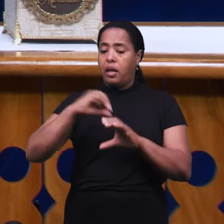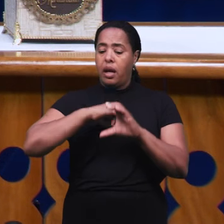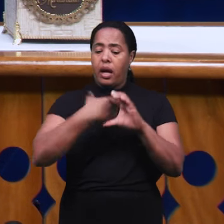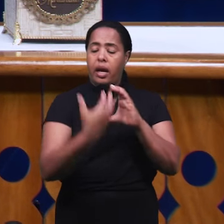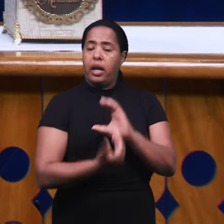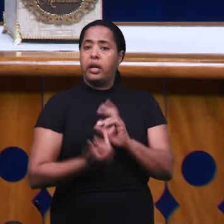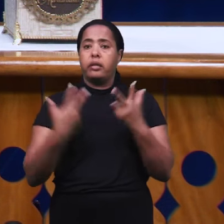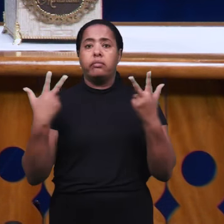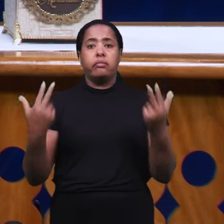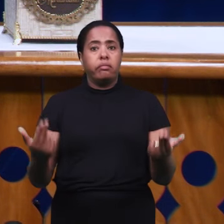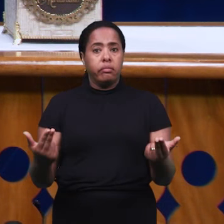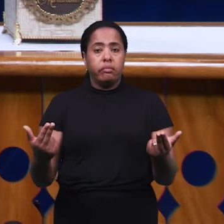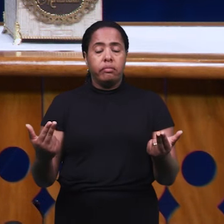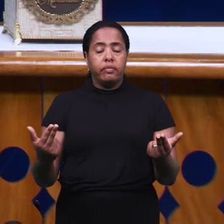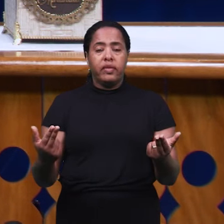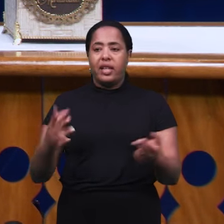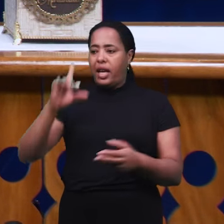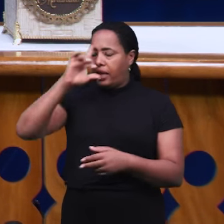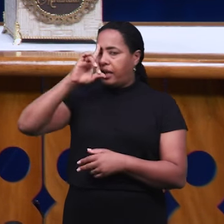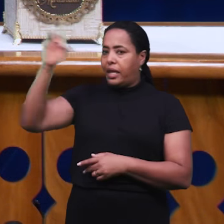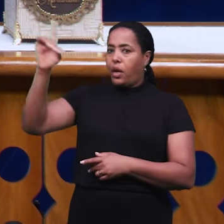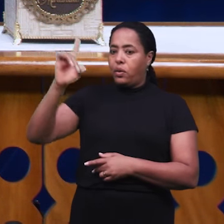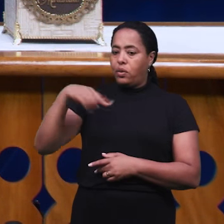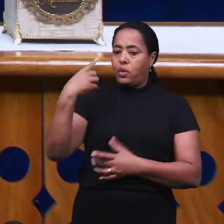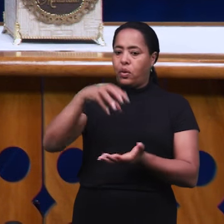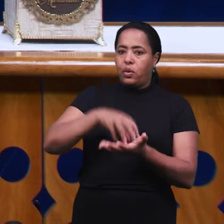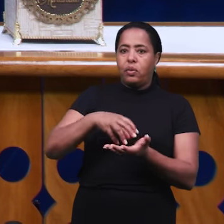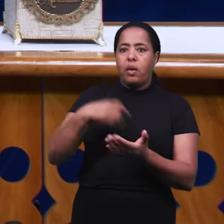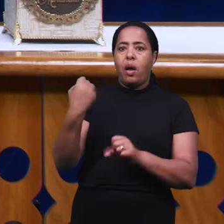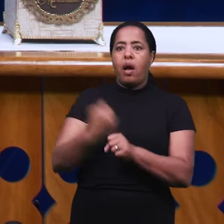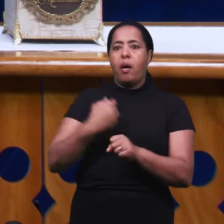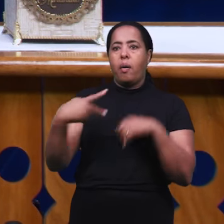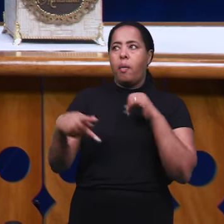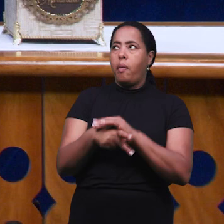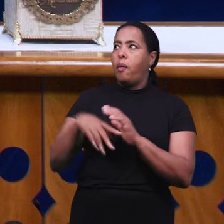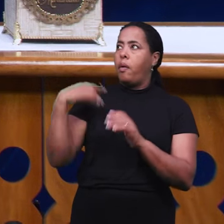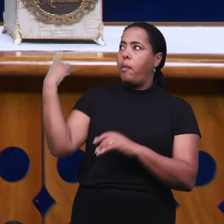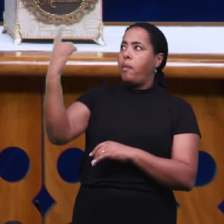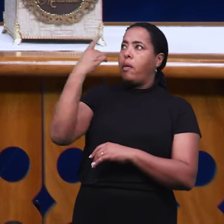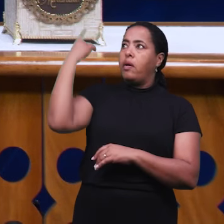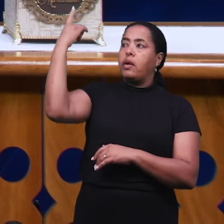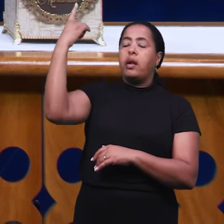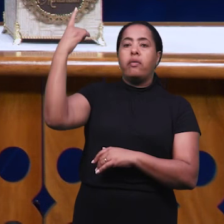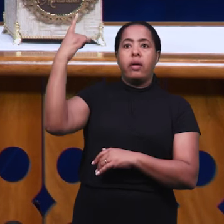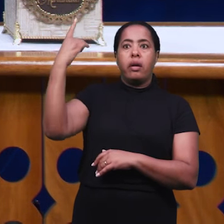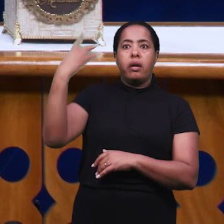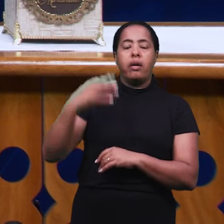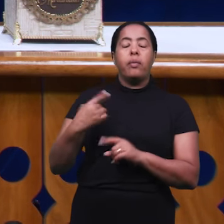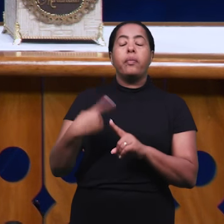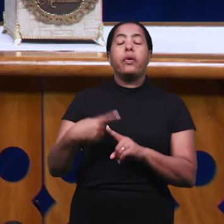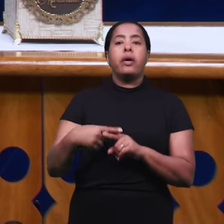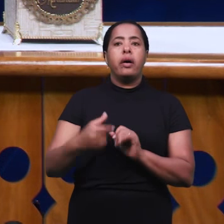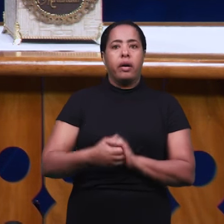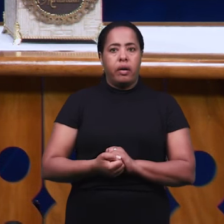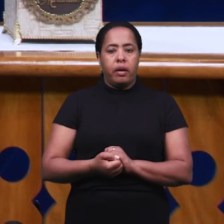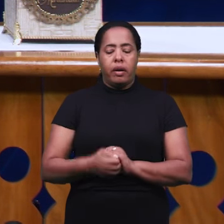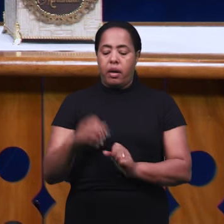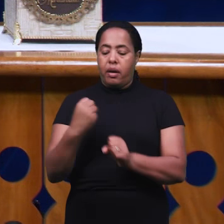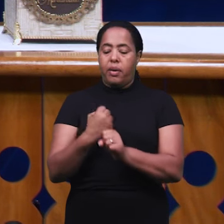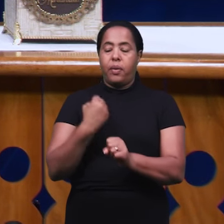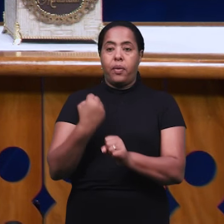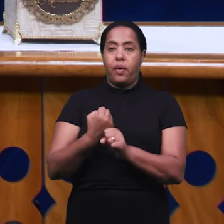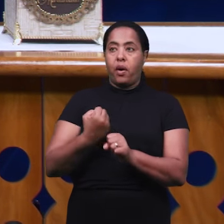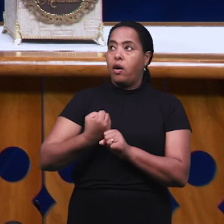característica. Deus tem feito no nosso meio a obra de Davi, que é uma obra em que